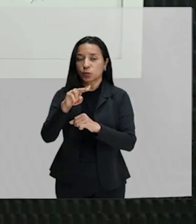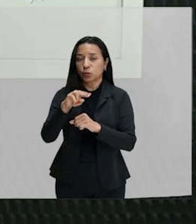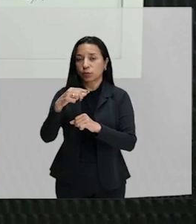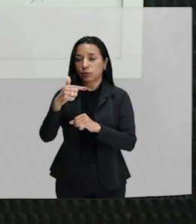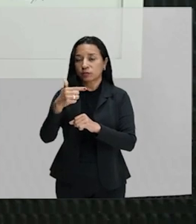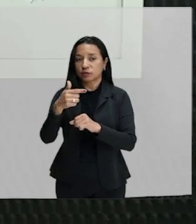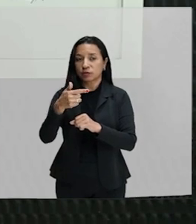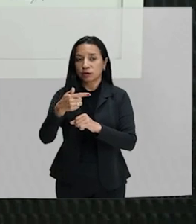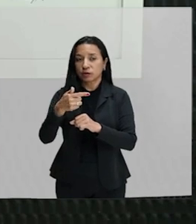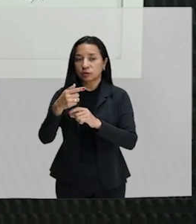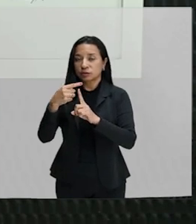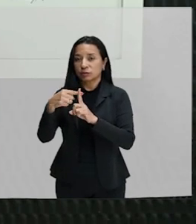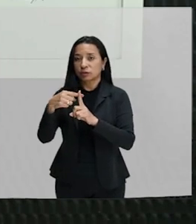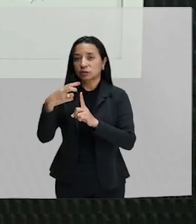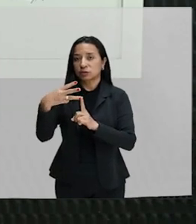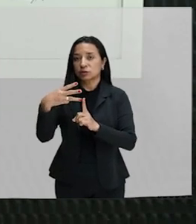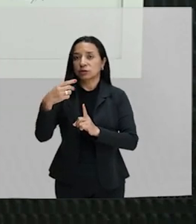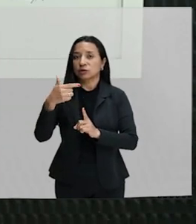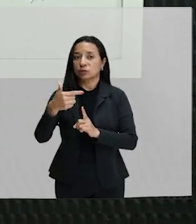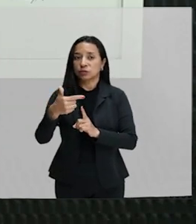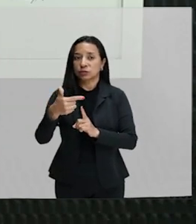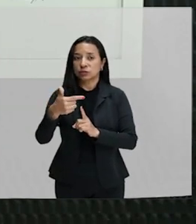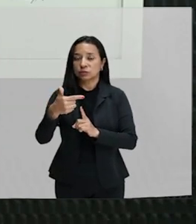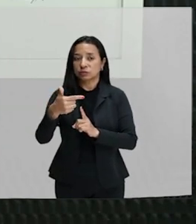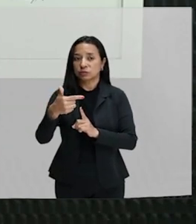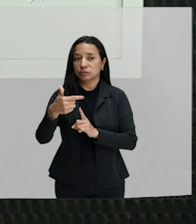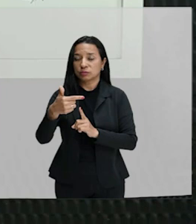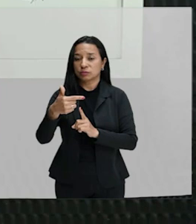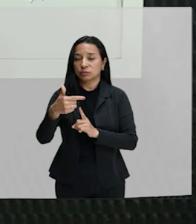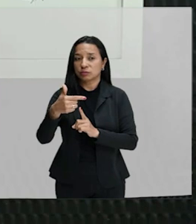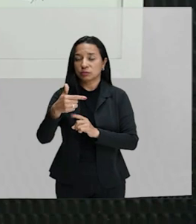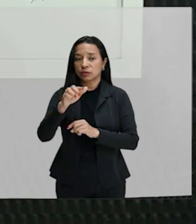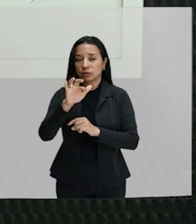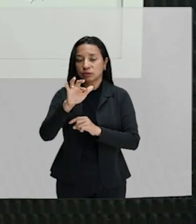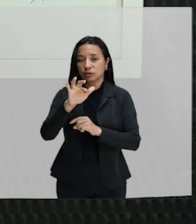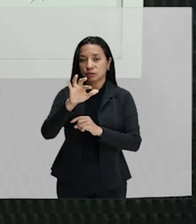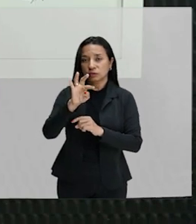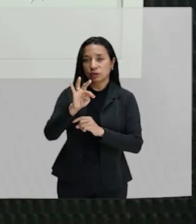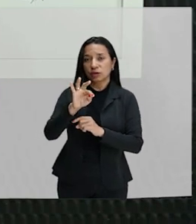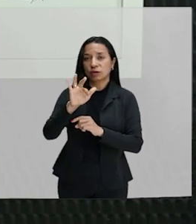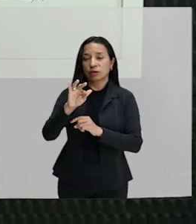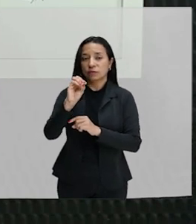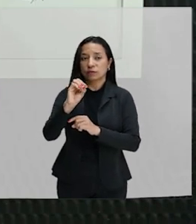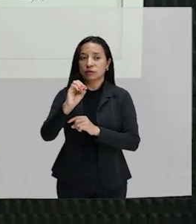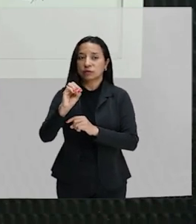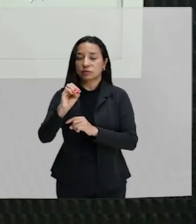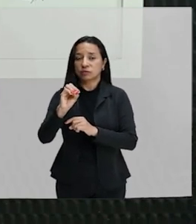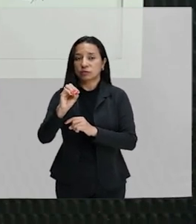dar valor de nesse caso da